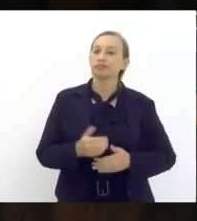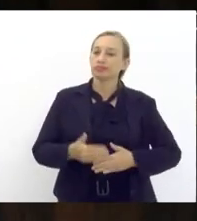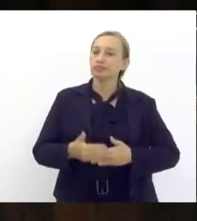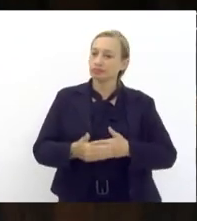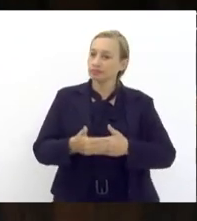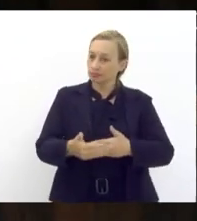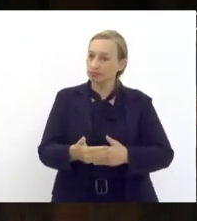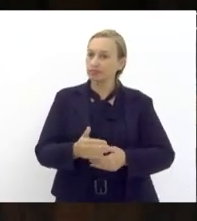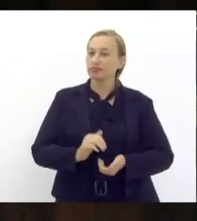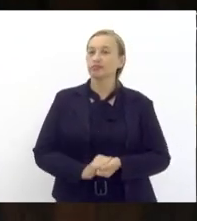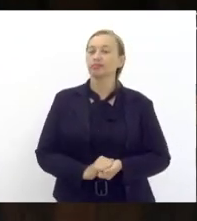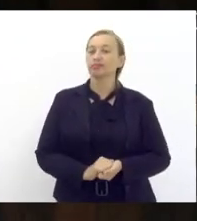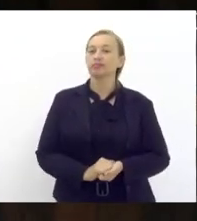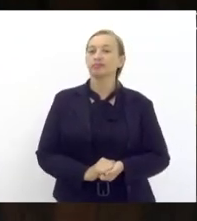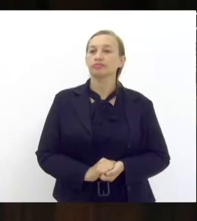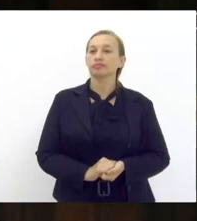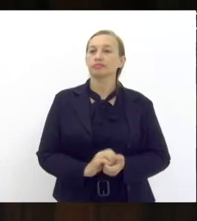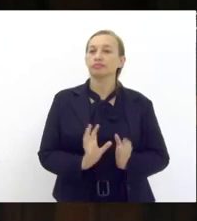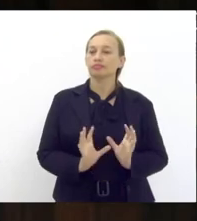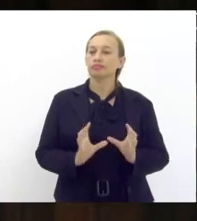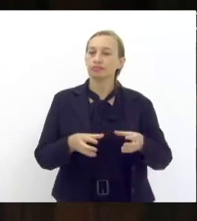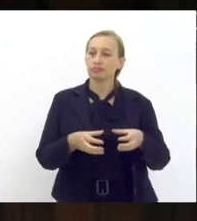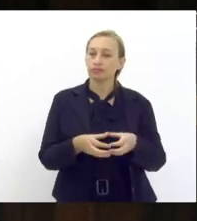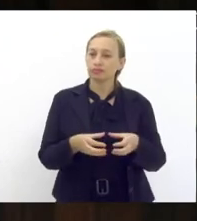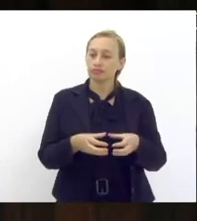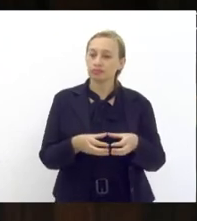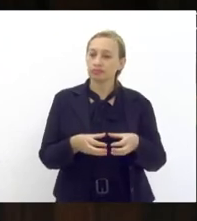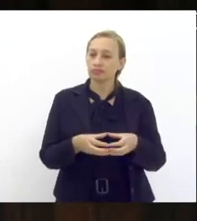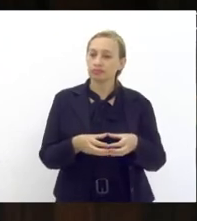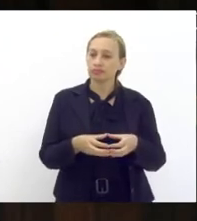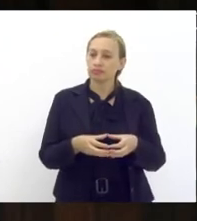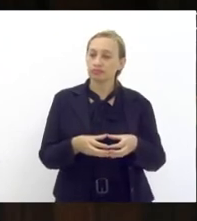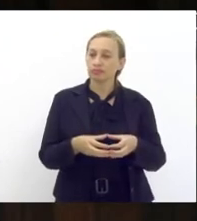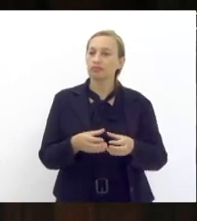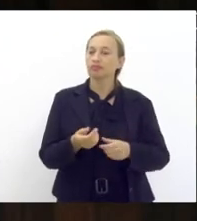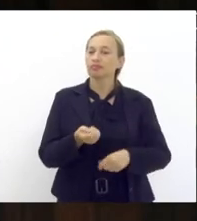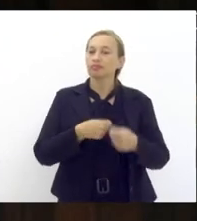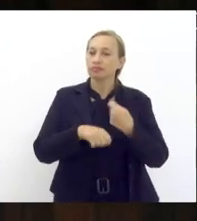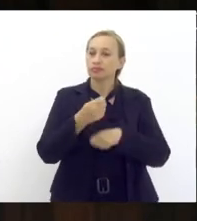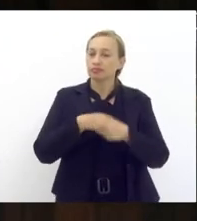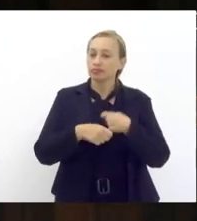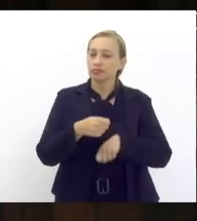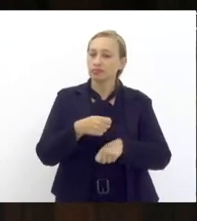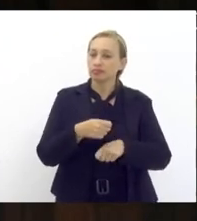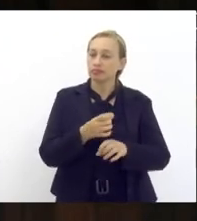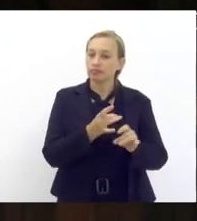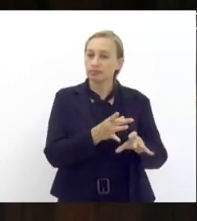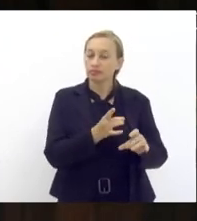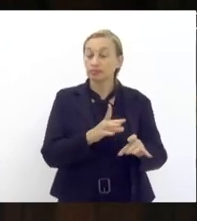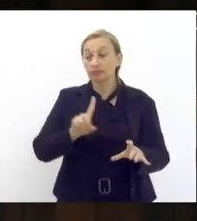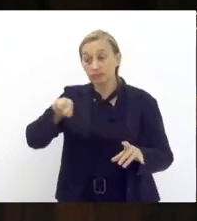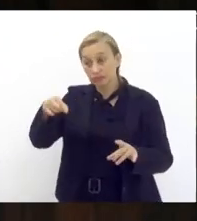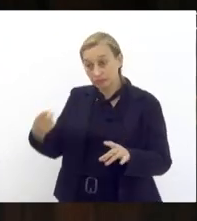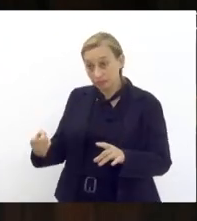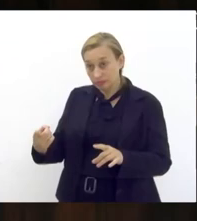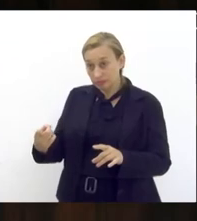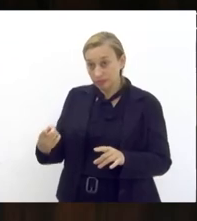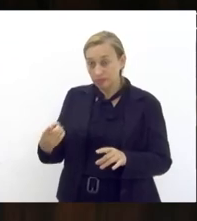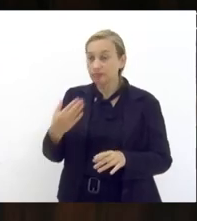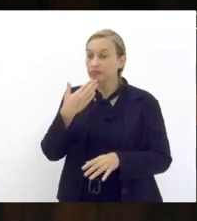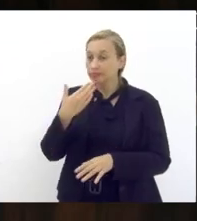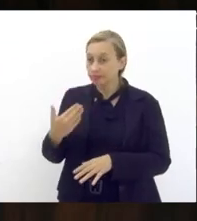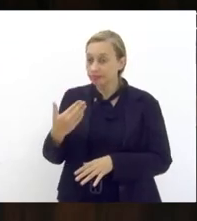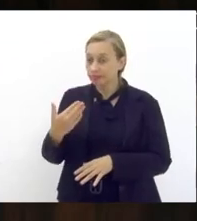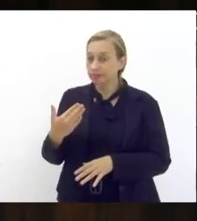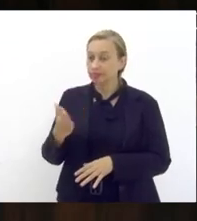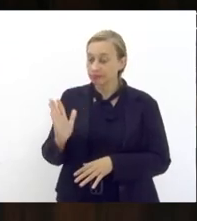aqui com o parecer da Comissão de Economia, Indústria e Comércio, em seguida vou acatar aqui,